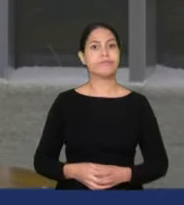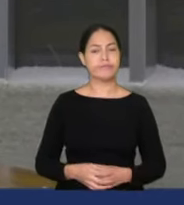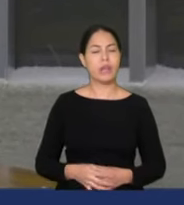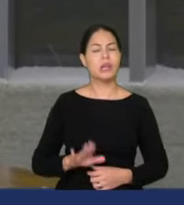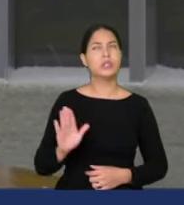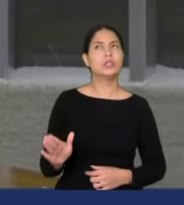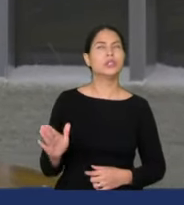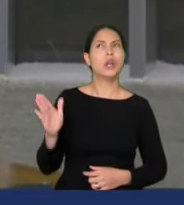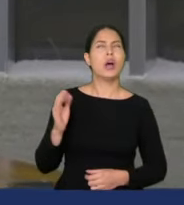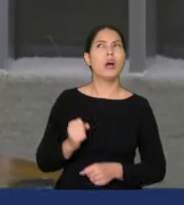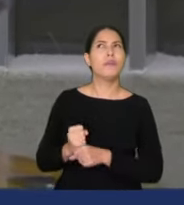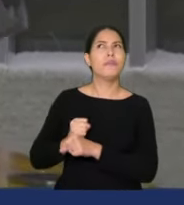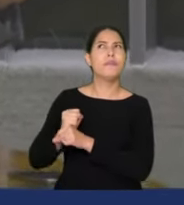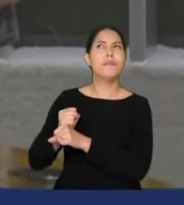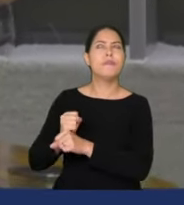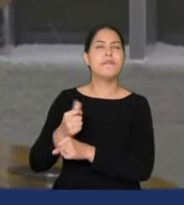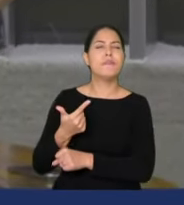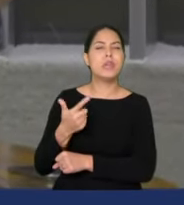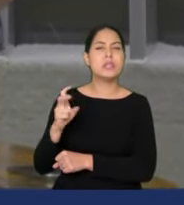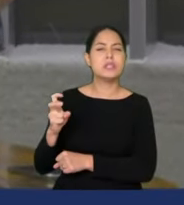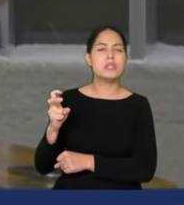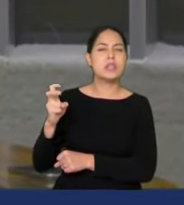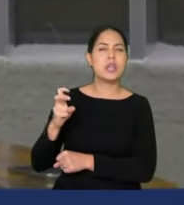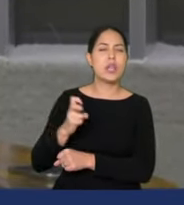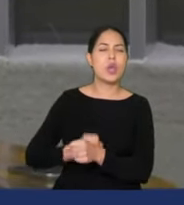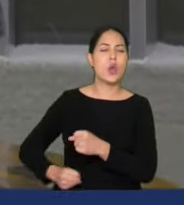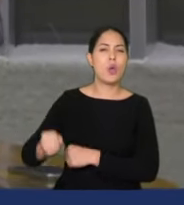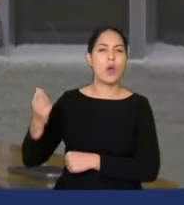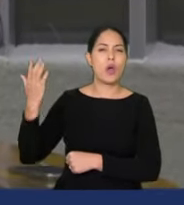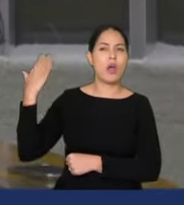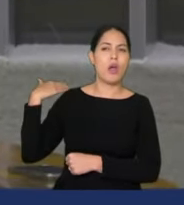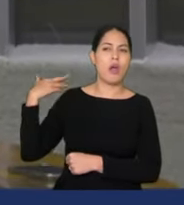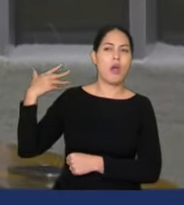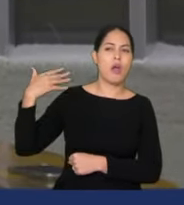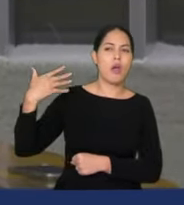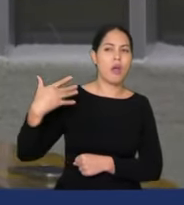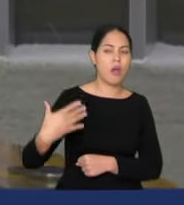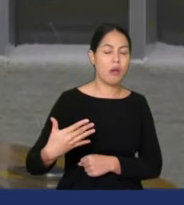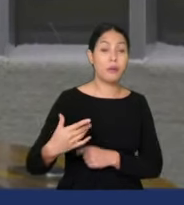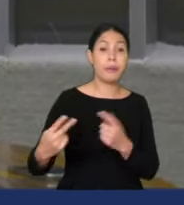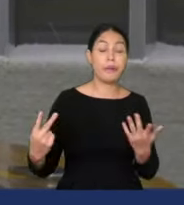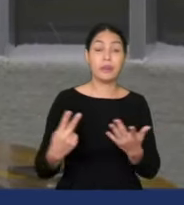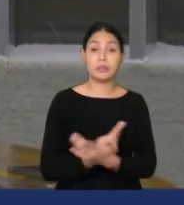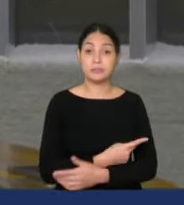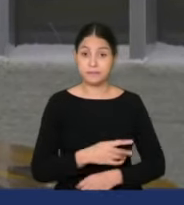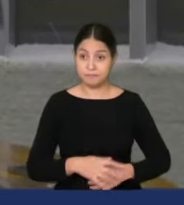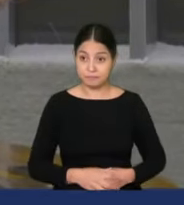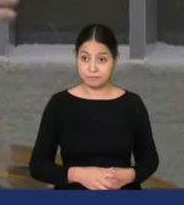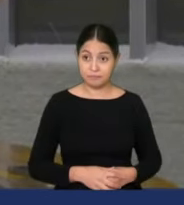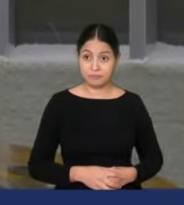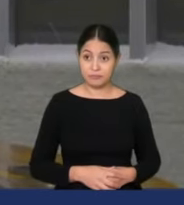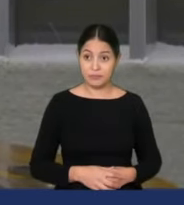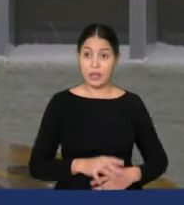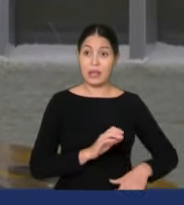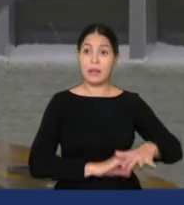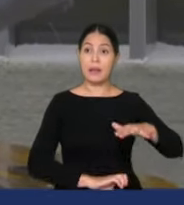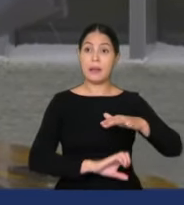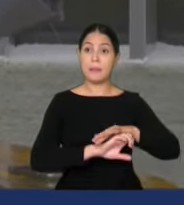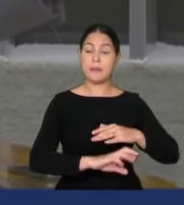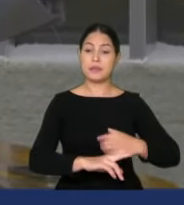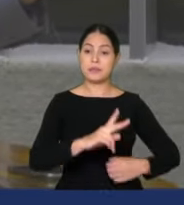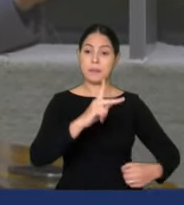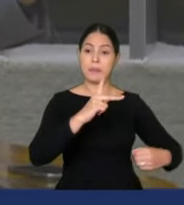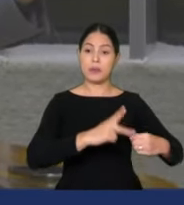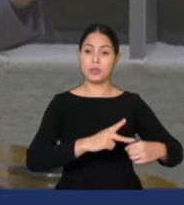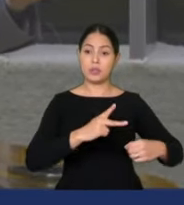foi feita essa desregulamentação. Quebrou o monopólio da Petrobras, da energia e